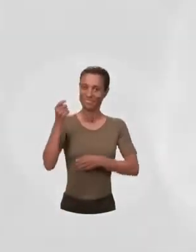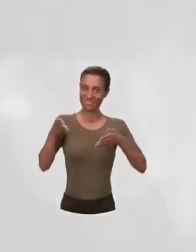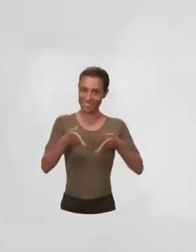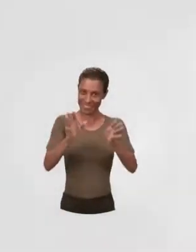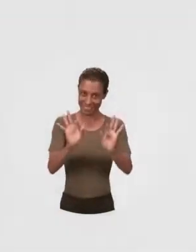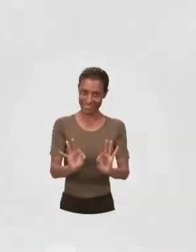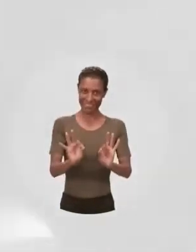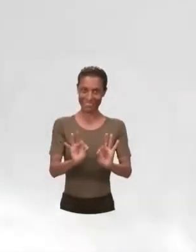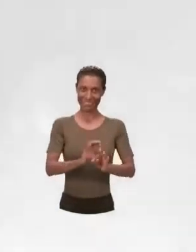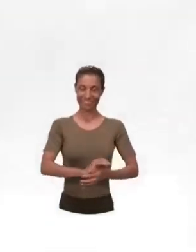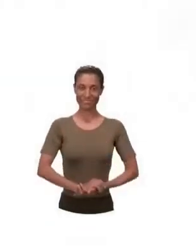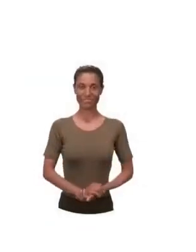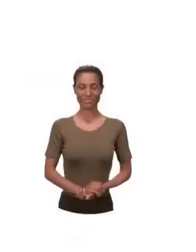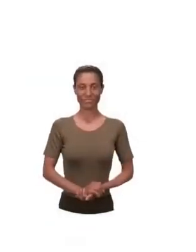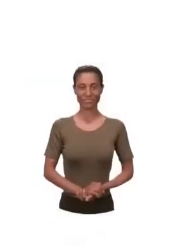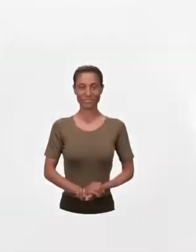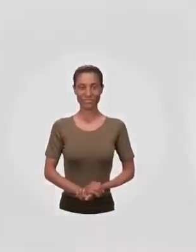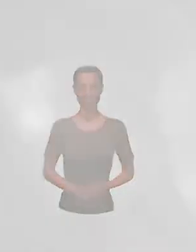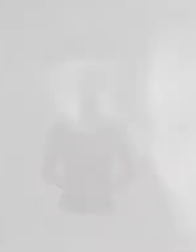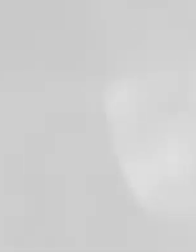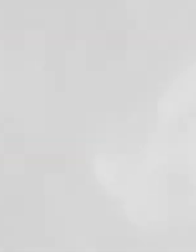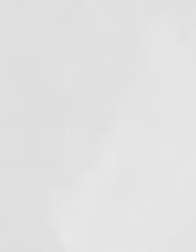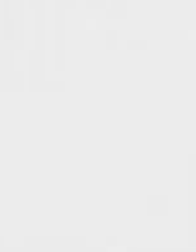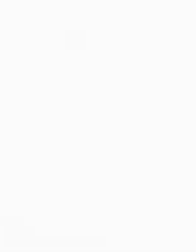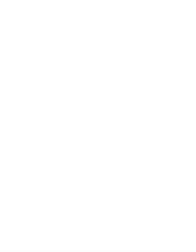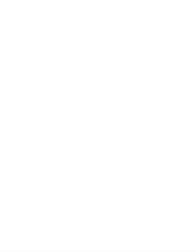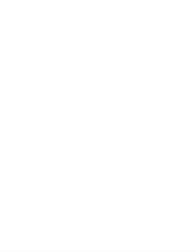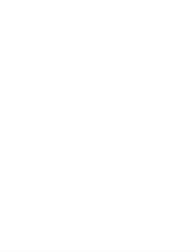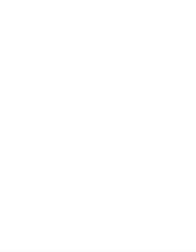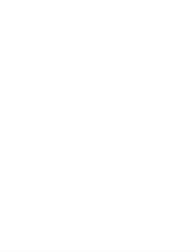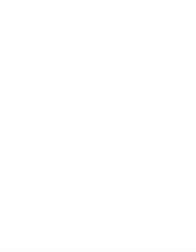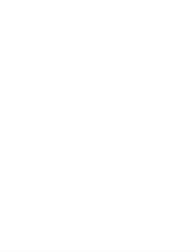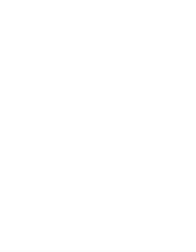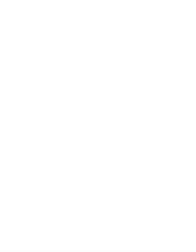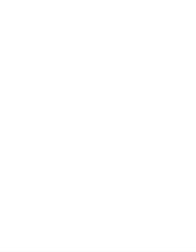Sartori 15. O Rio Grande no rumo certo.